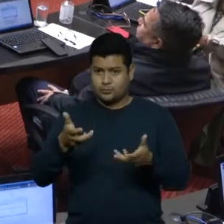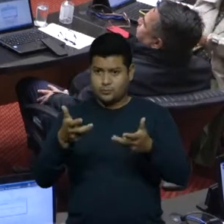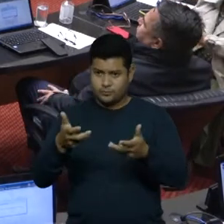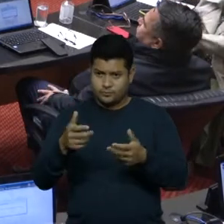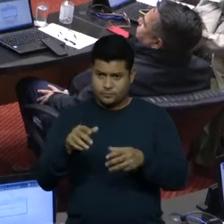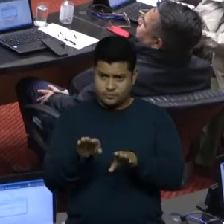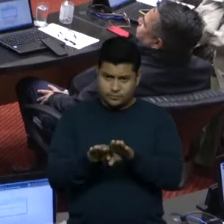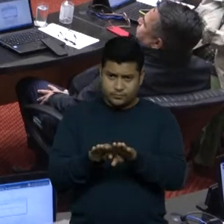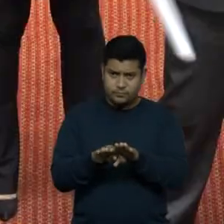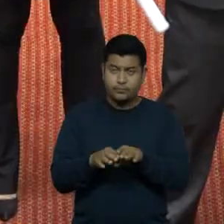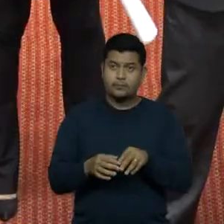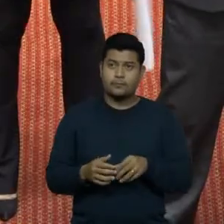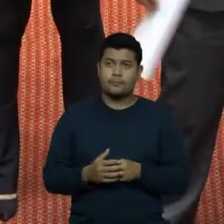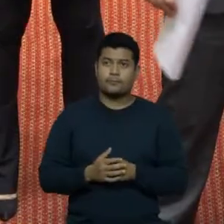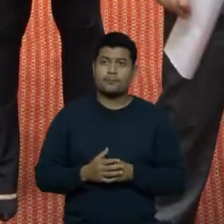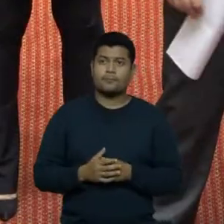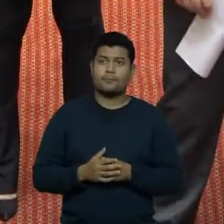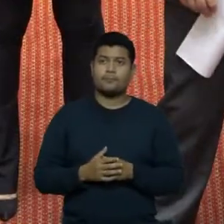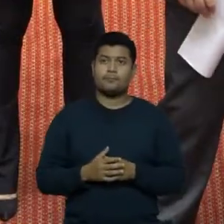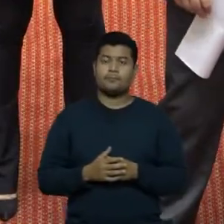o que nós